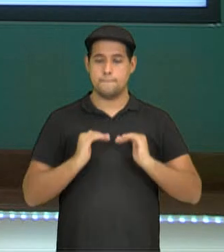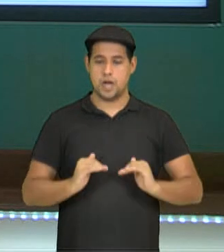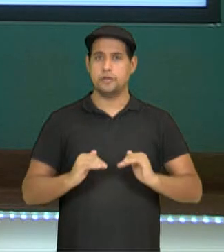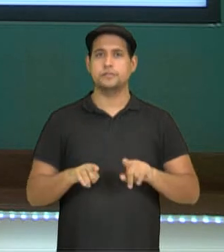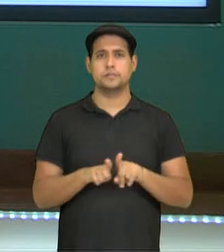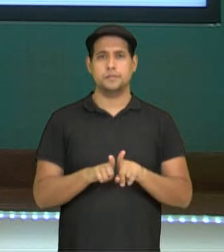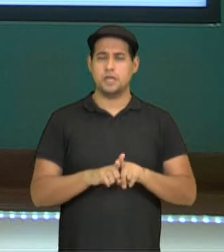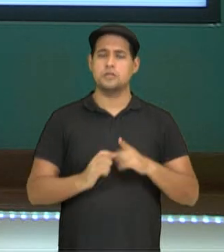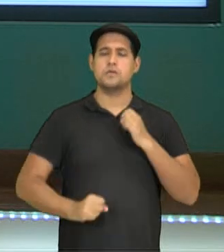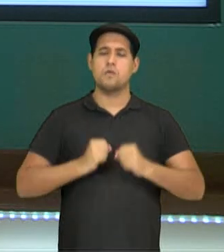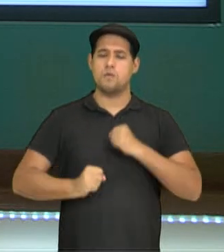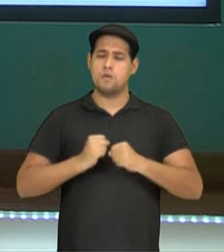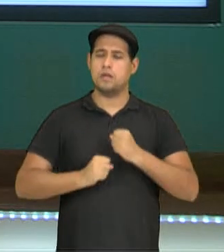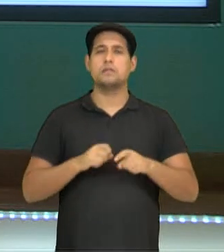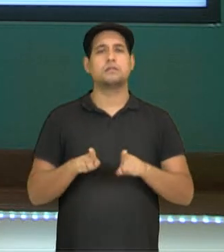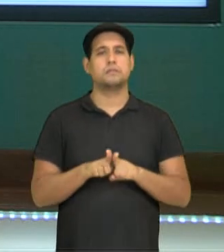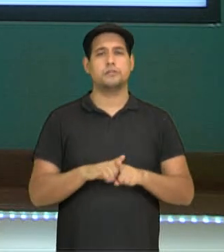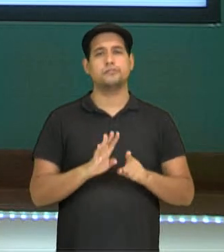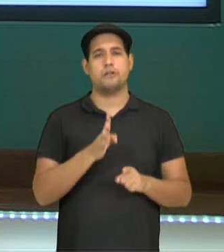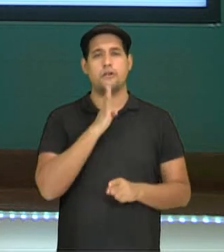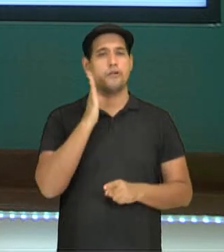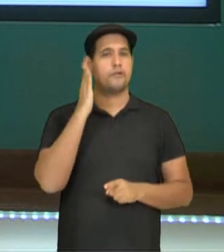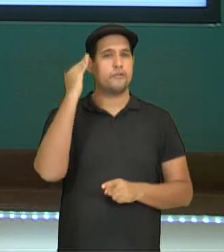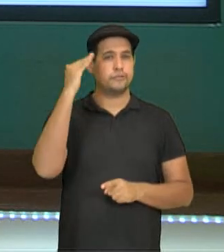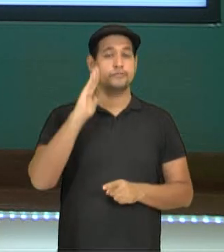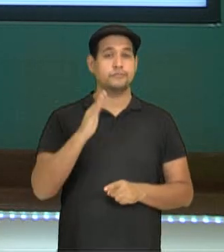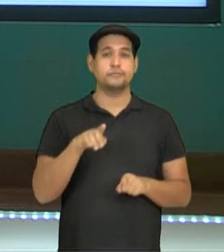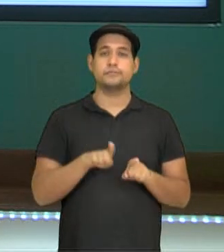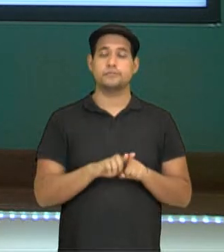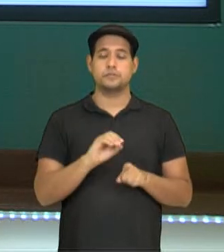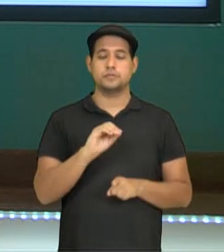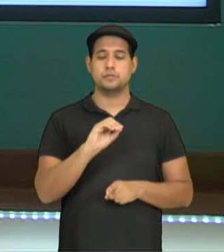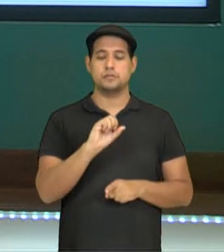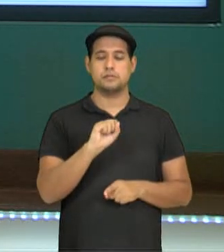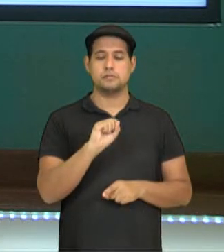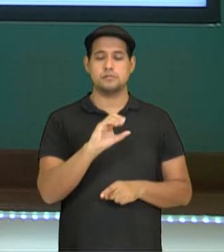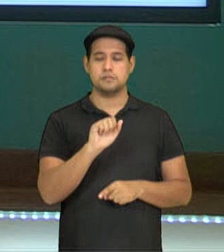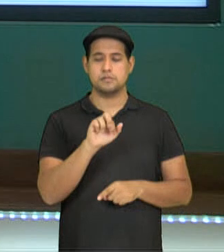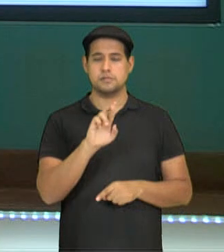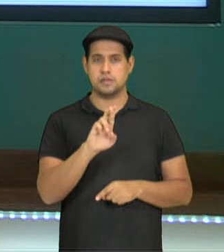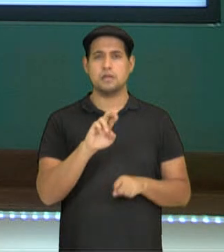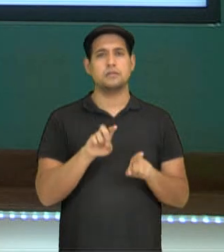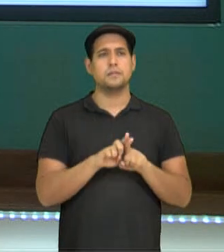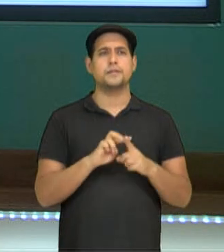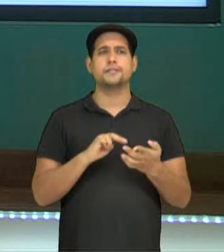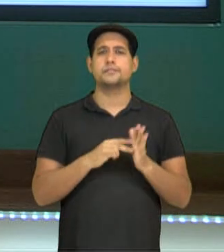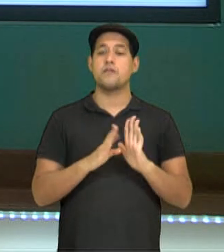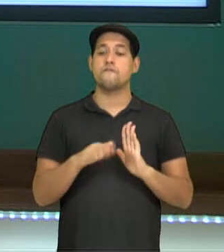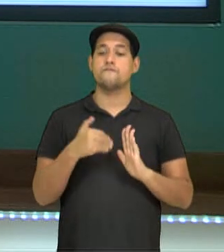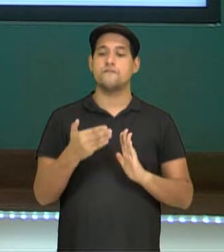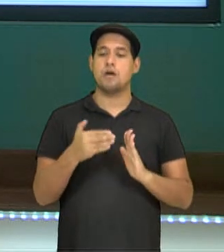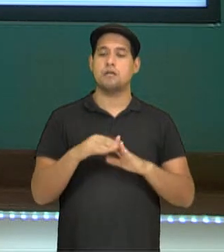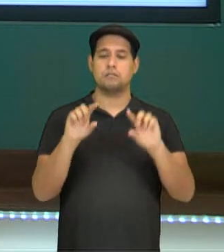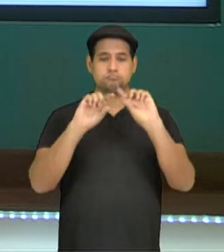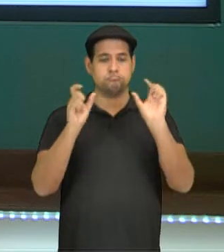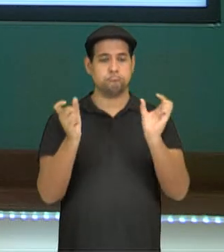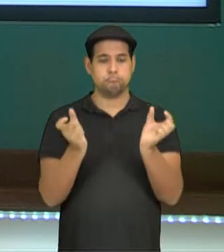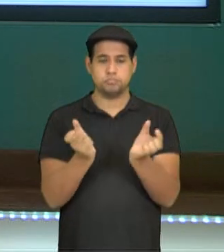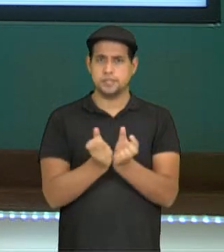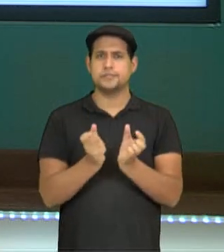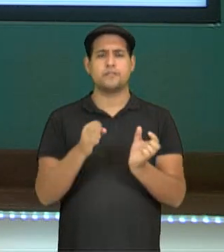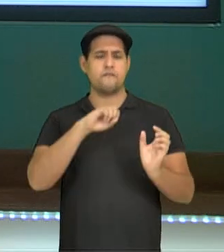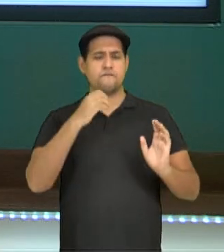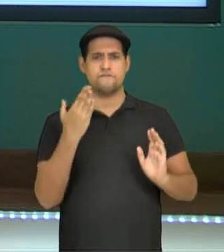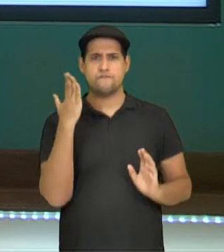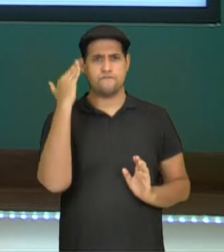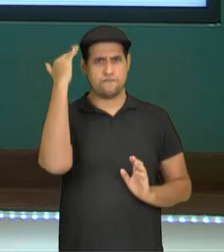um atleta de corrida, um atleta conhecido, Oscar Pistorius, que fora das pistas, né, ele era um ícone,